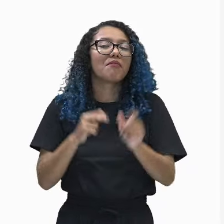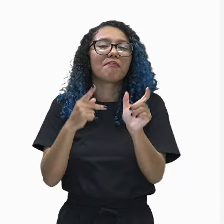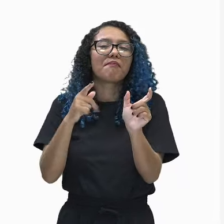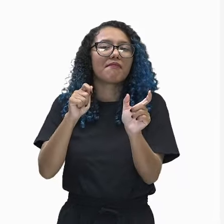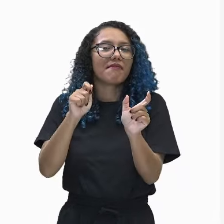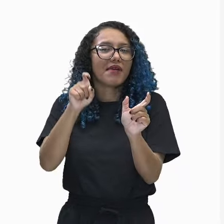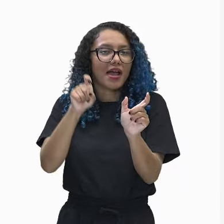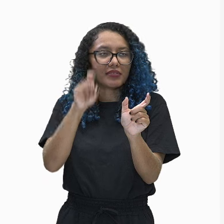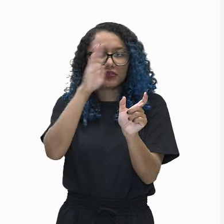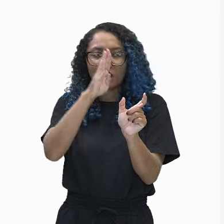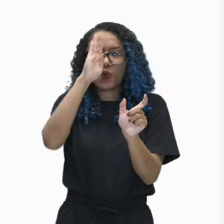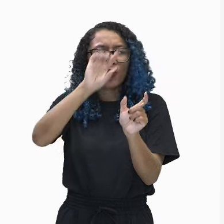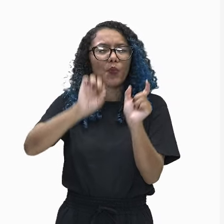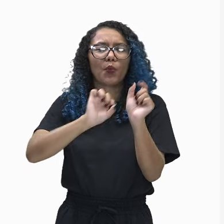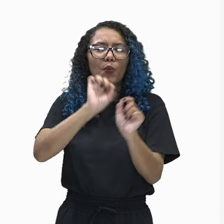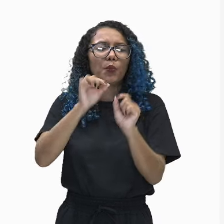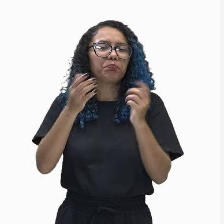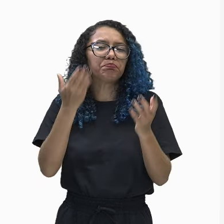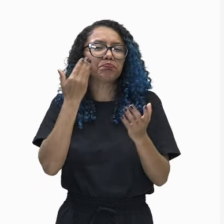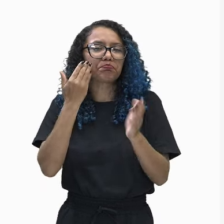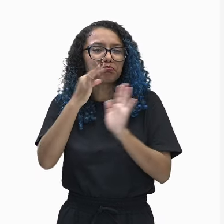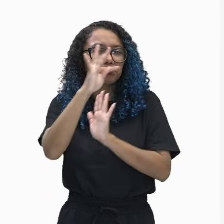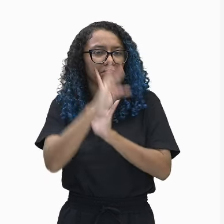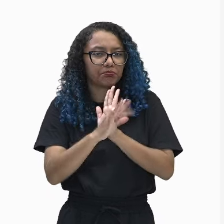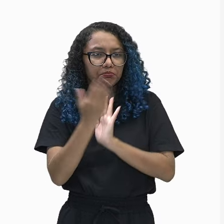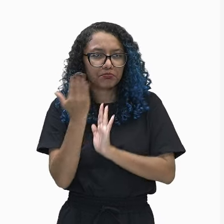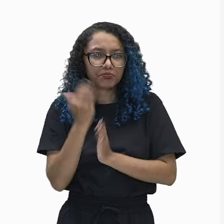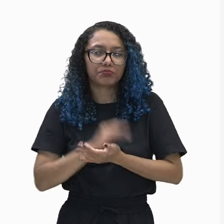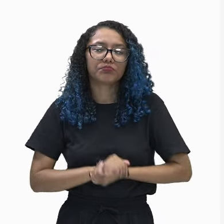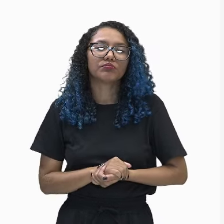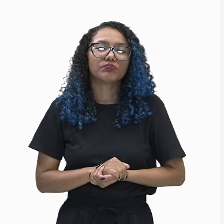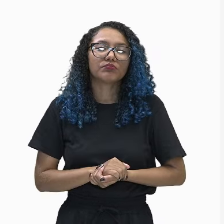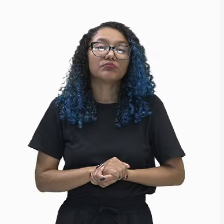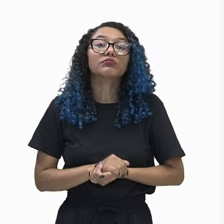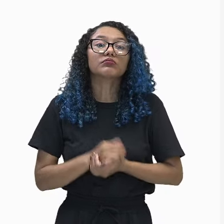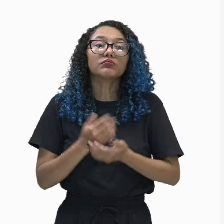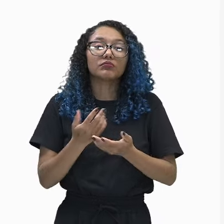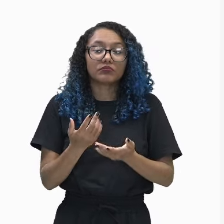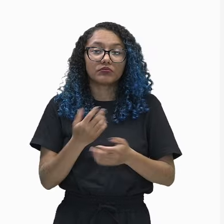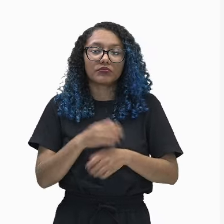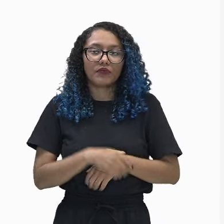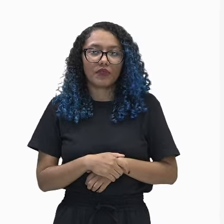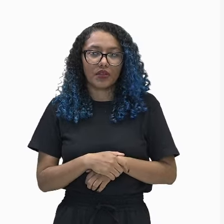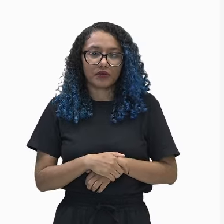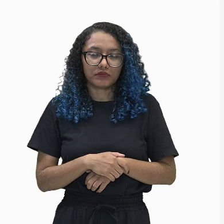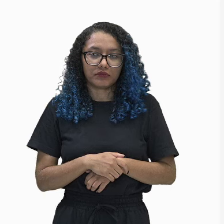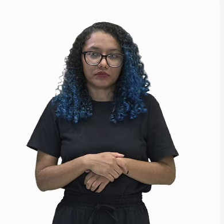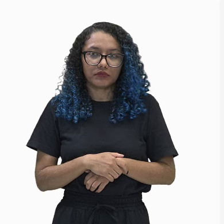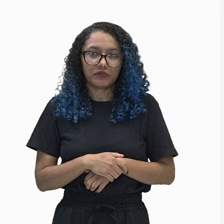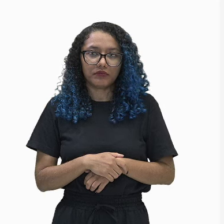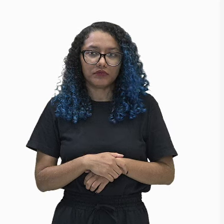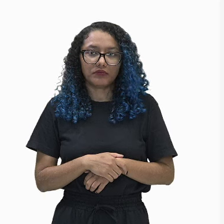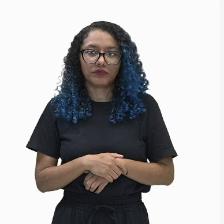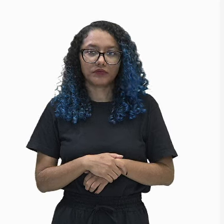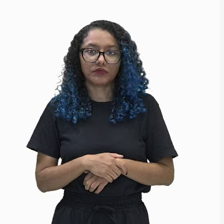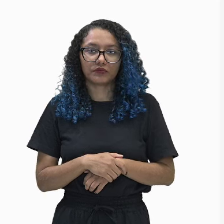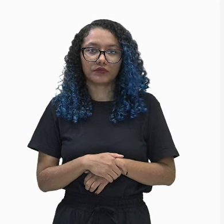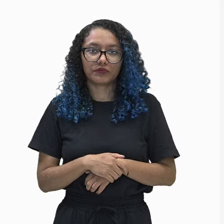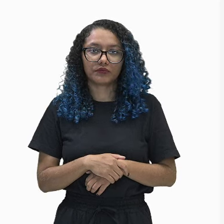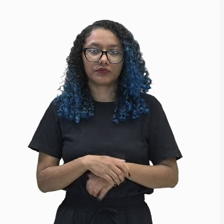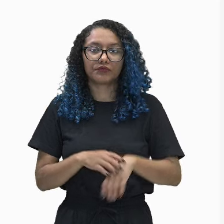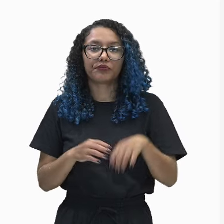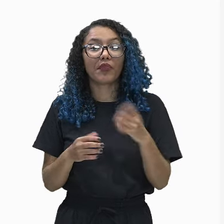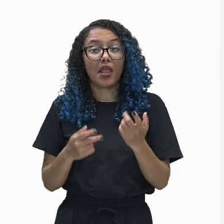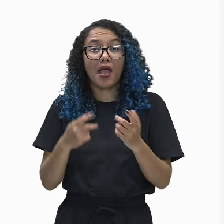Pax Romana? Olha o que o texto fala pra gente. A Pax Romana, a gente fala Pax, até porque paz